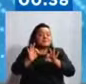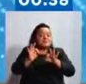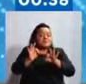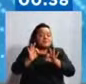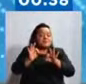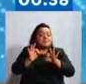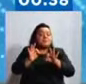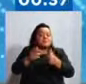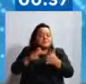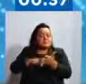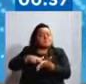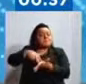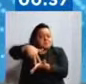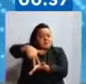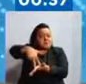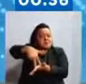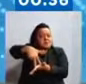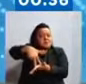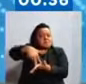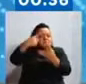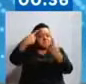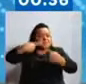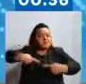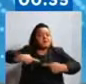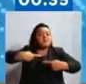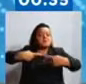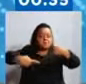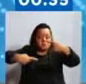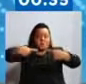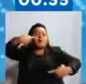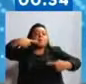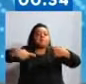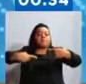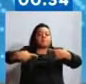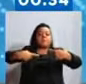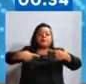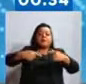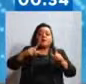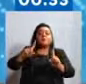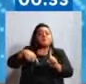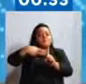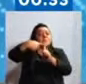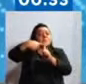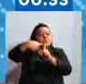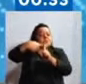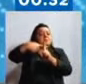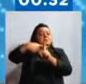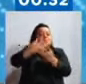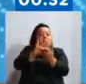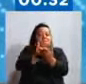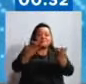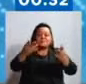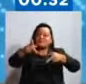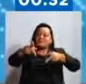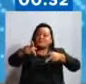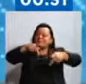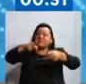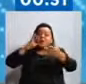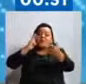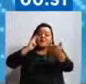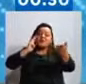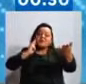mais um desafio, um debate muito positivo para o povo do estado de Rondônia, principalmente da nossa capital.